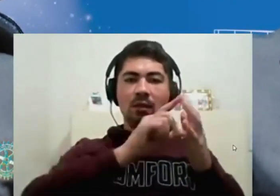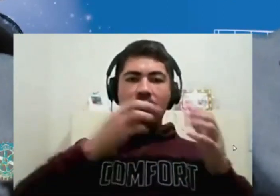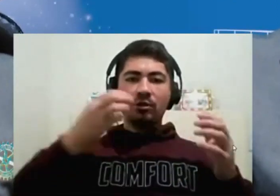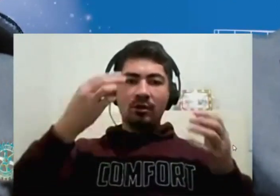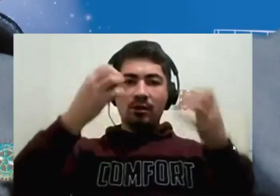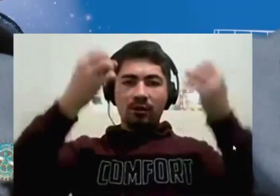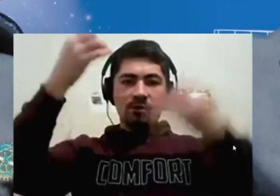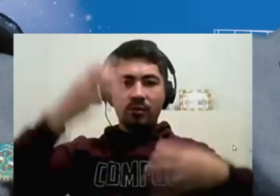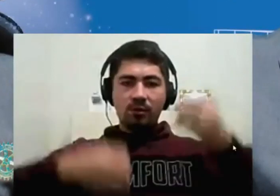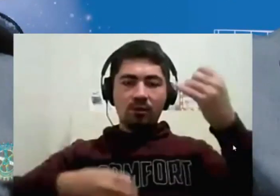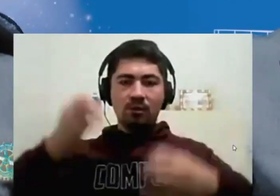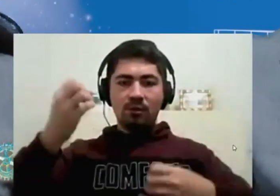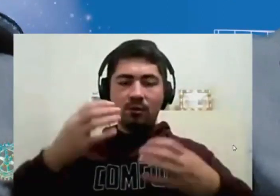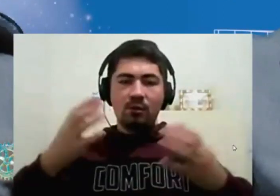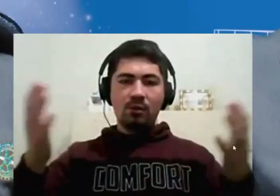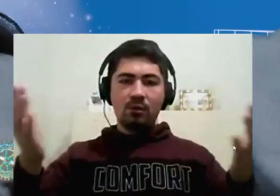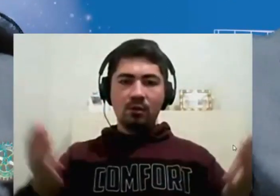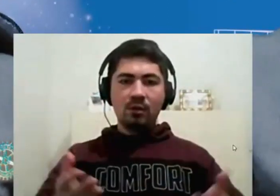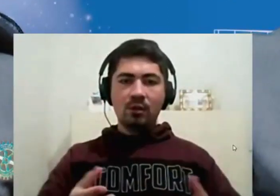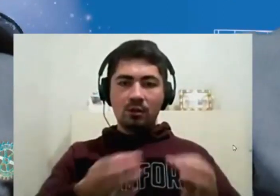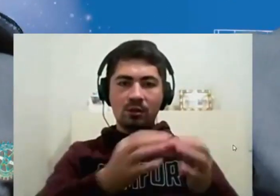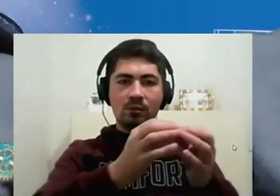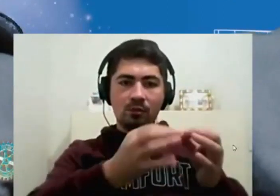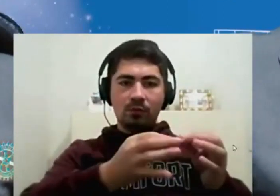pensamento que eu trago durante essa gestão.